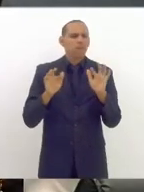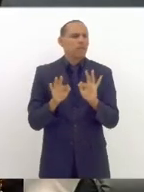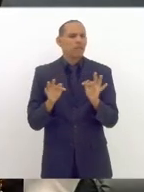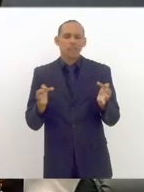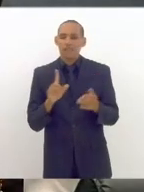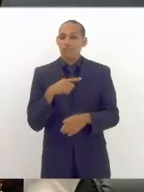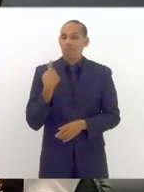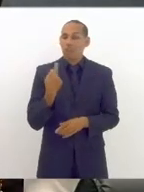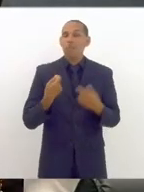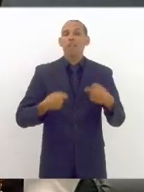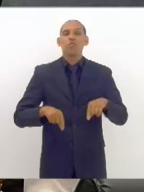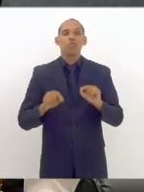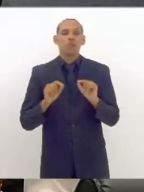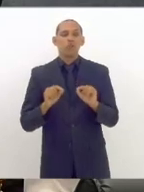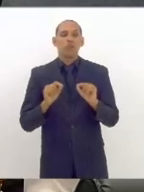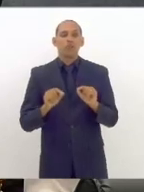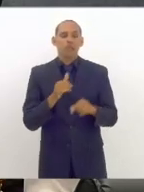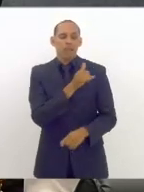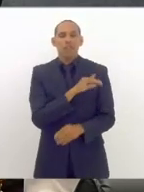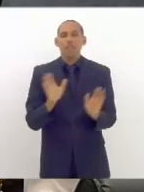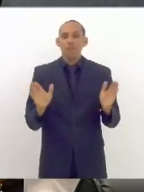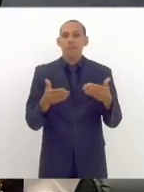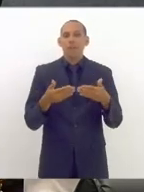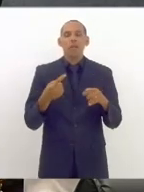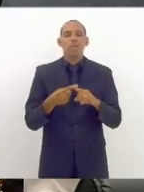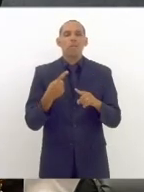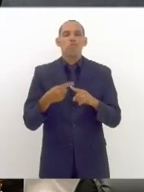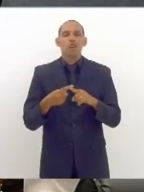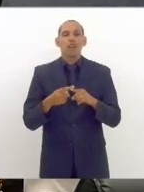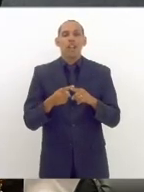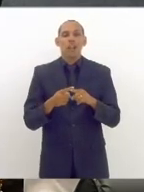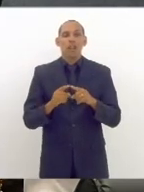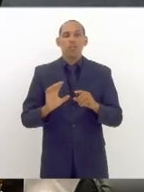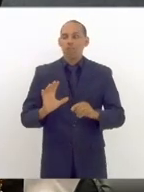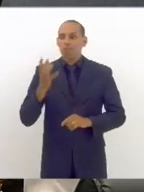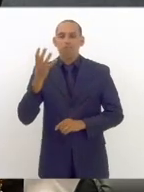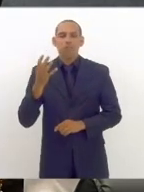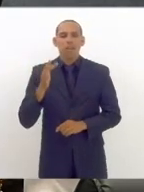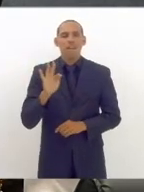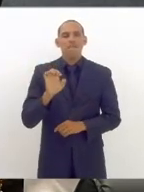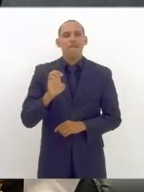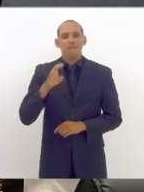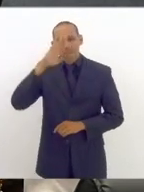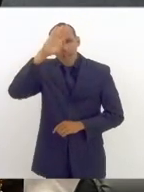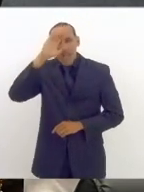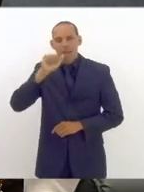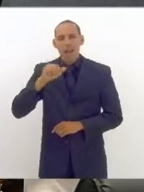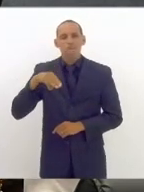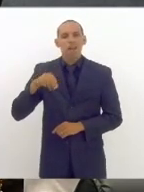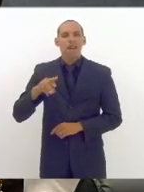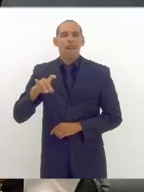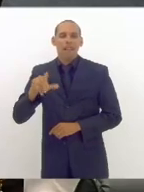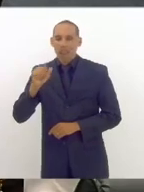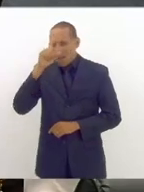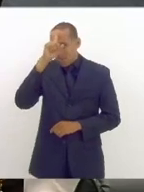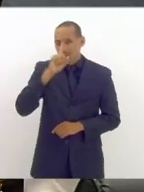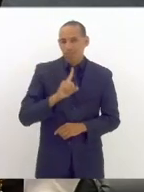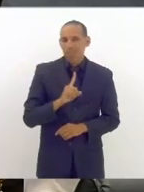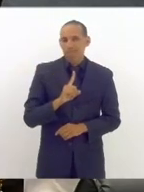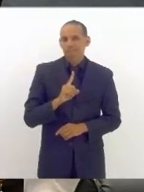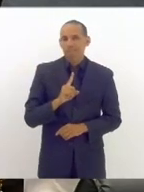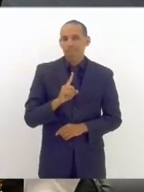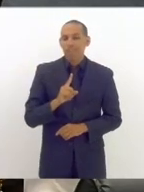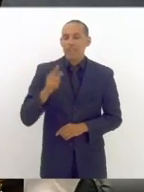só que fechar o Rio de Janeiro, que a gente ia ter um surto de febre amarela. E aí, mais uma vez,